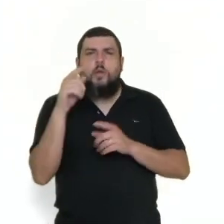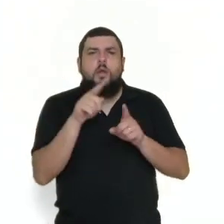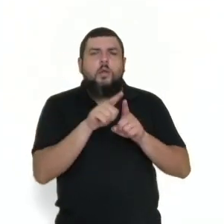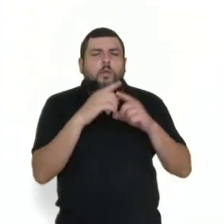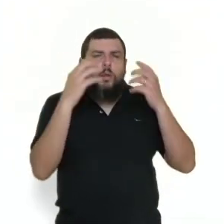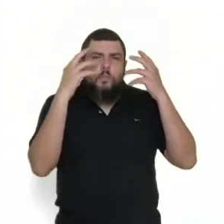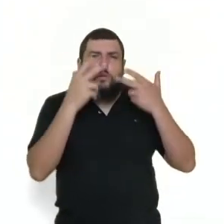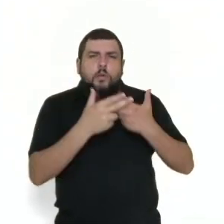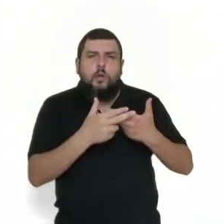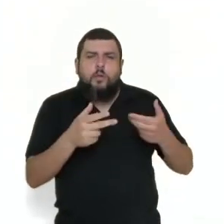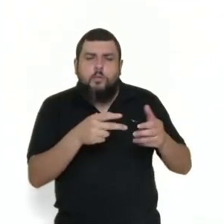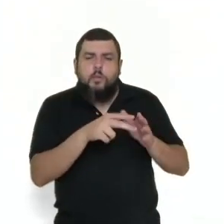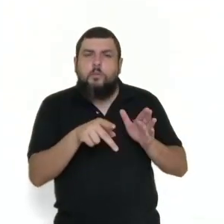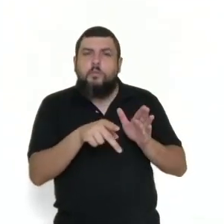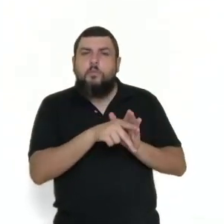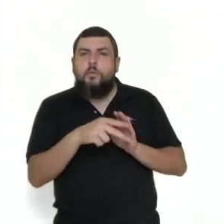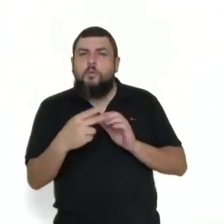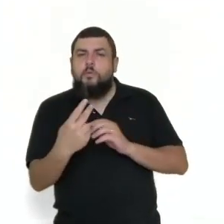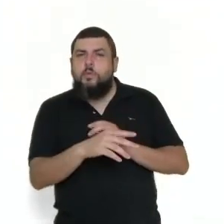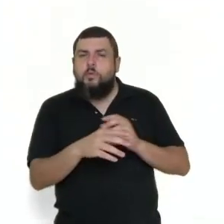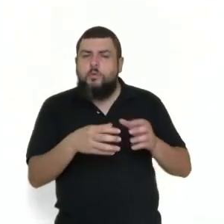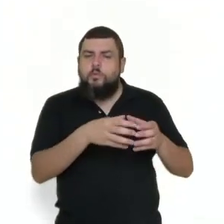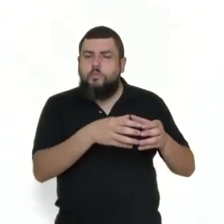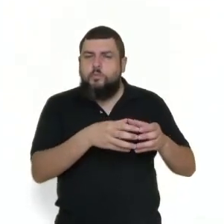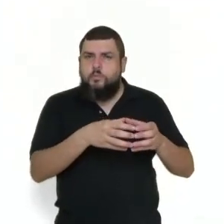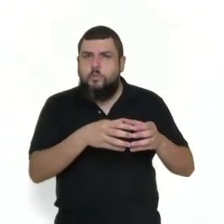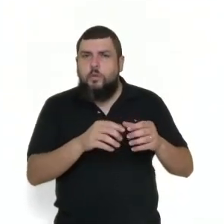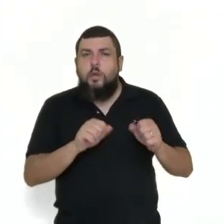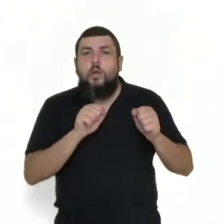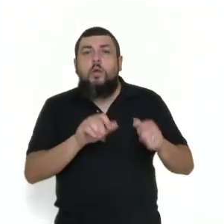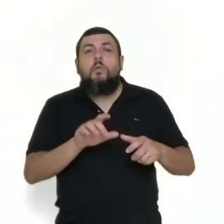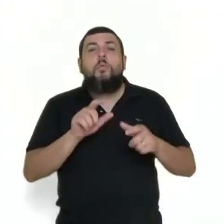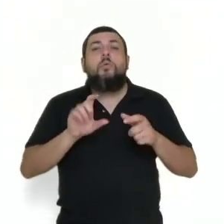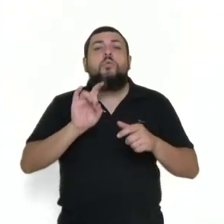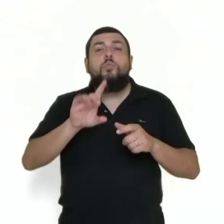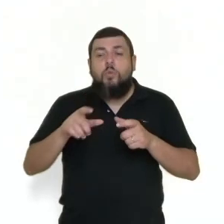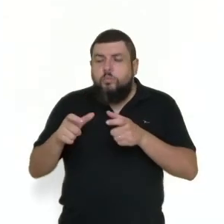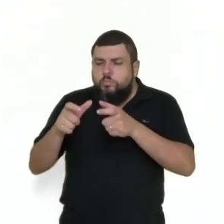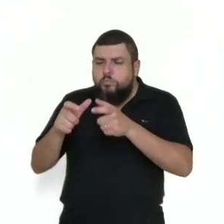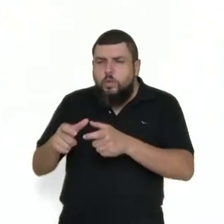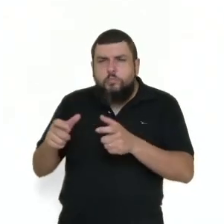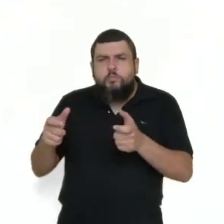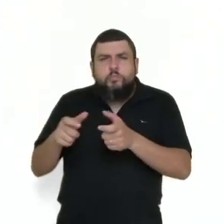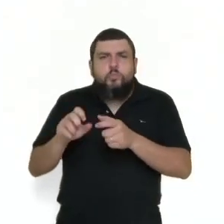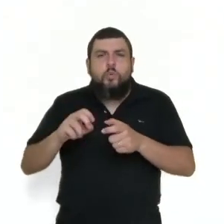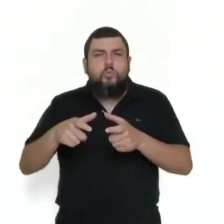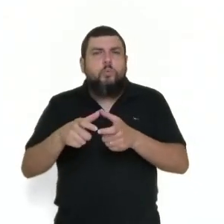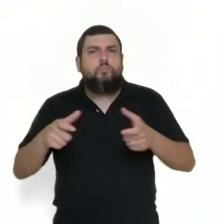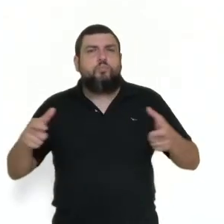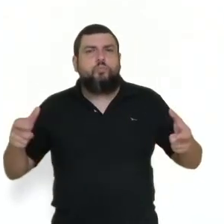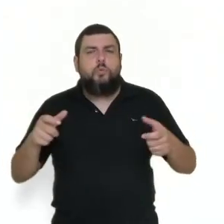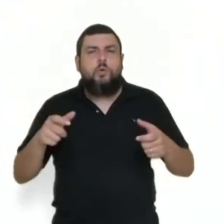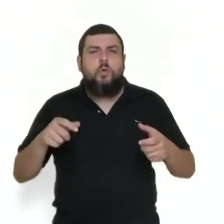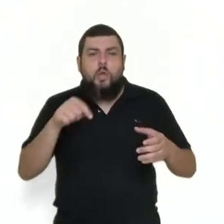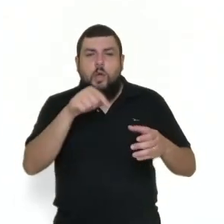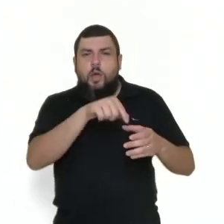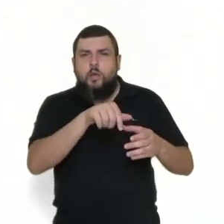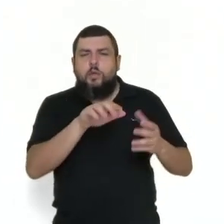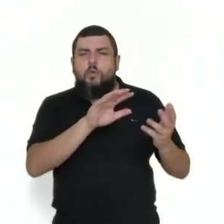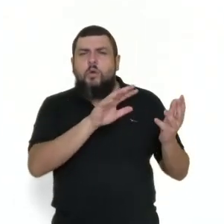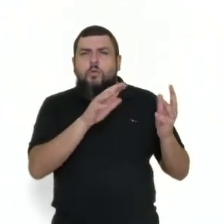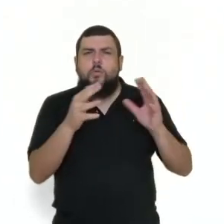vegetação próximos, né, e que podem ser identificados num nível regional, com condições de geologia e clima semelhantes, tá? E